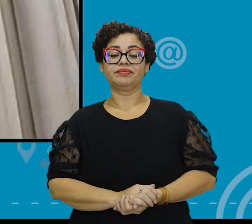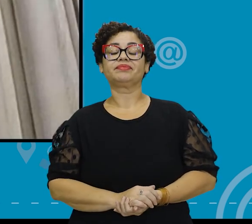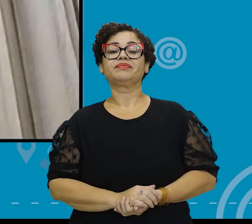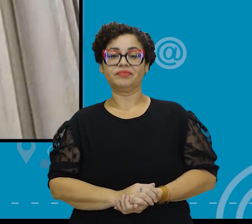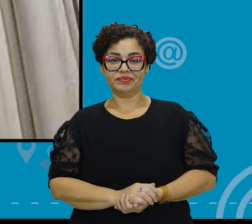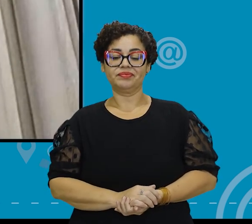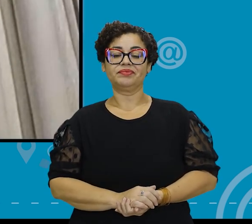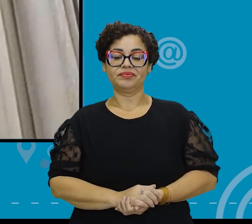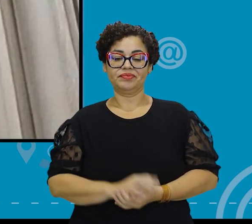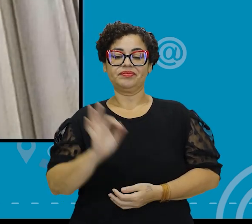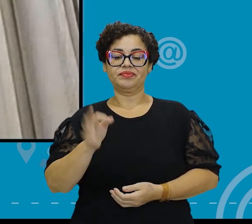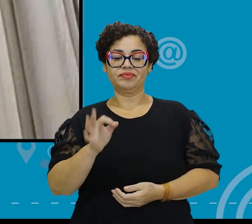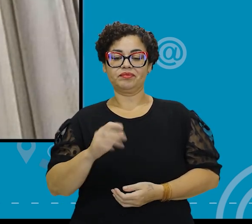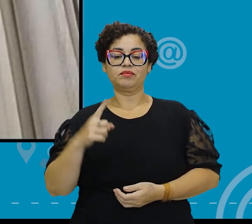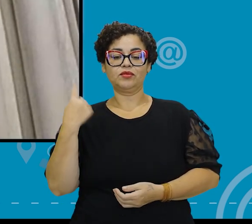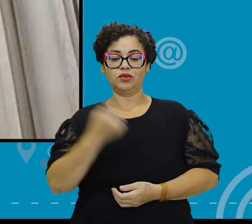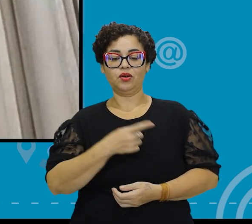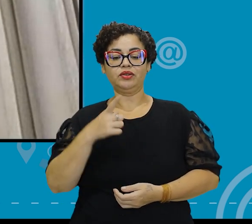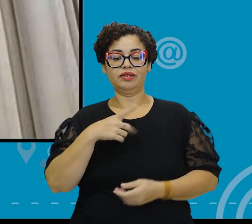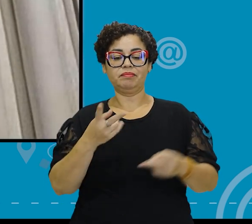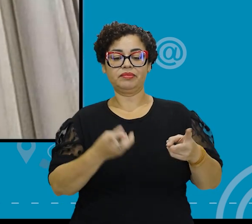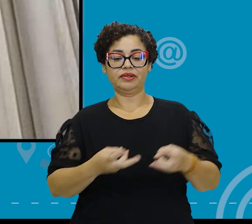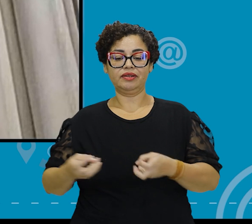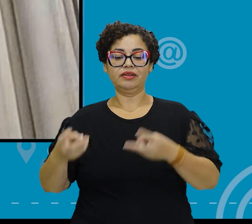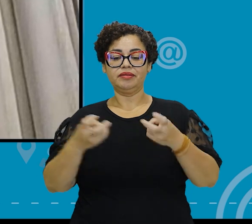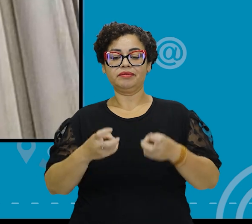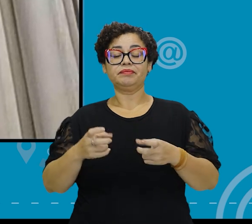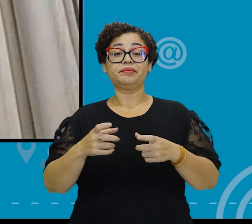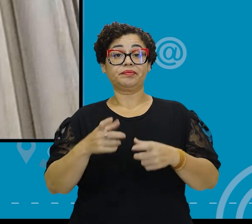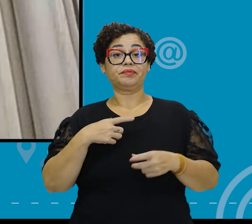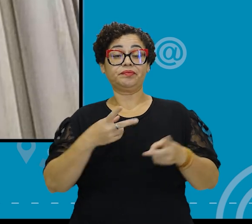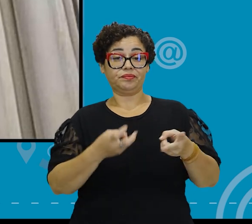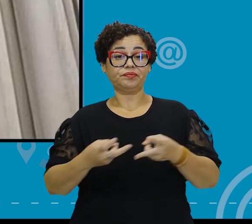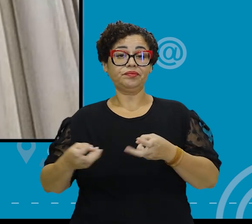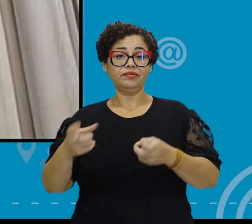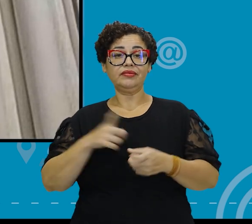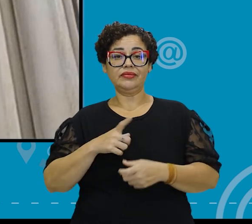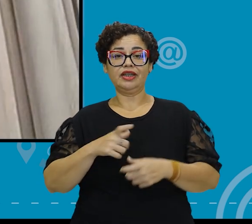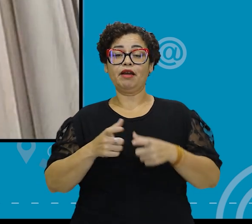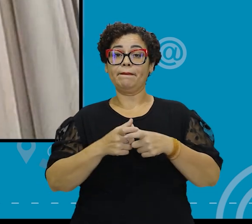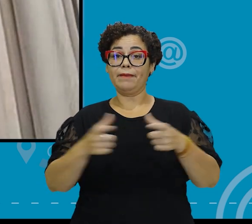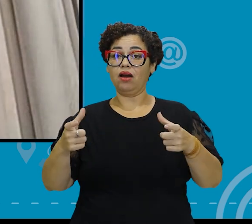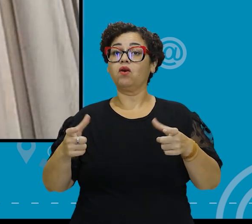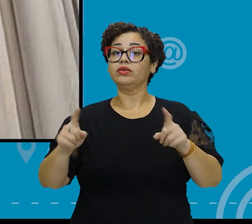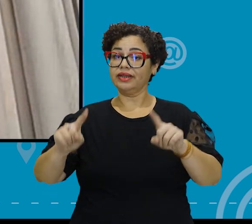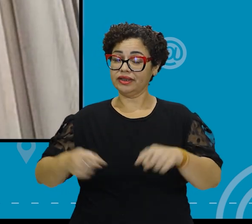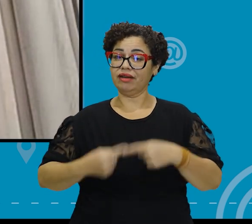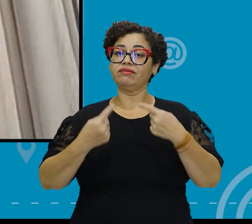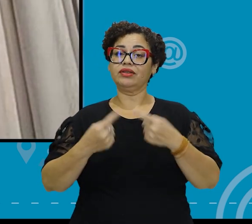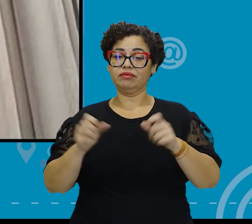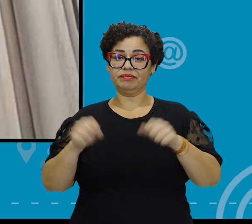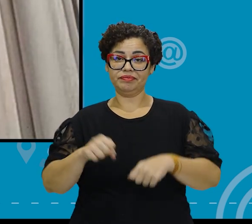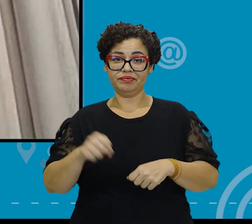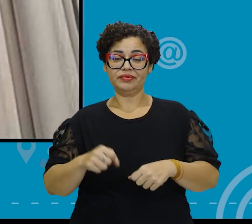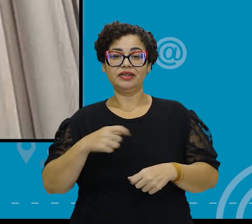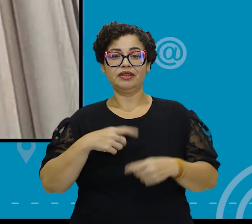Certo, Tê. Olha, nós estamos vivendo uma época particularmente de grande desafio, viu, Tê?